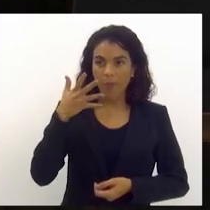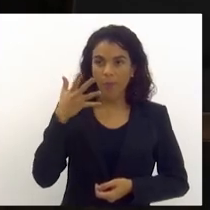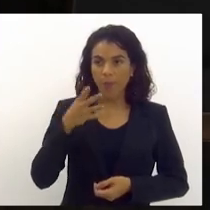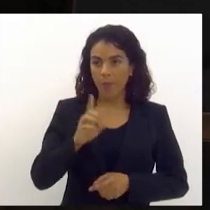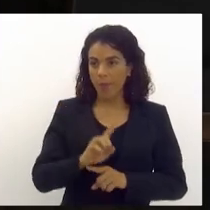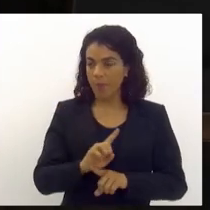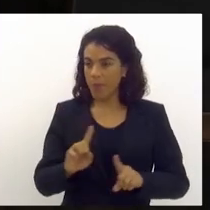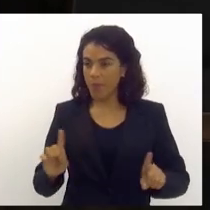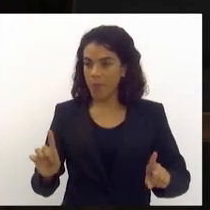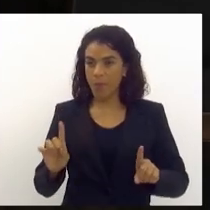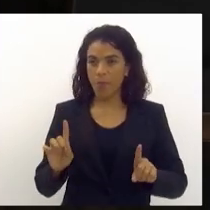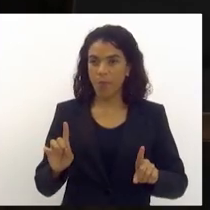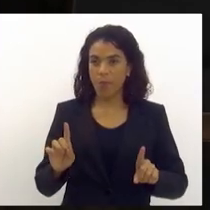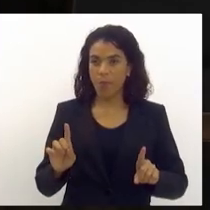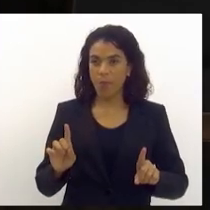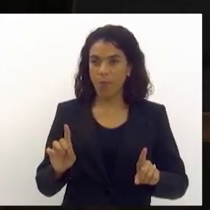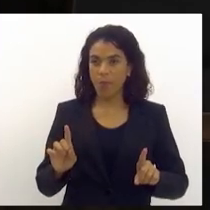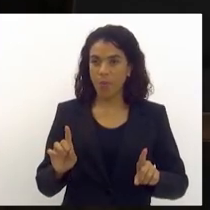Não, só o destaque.